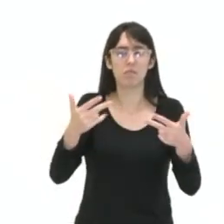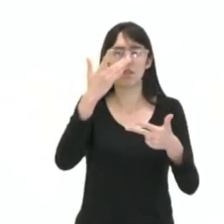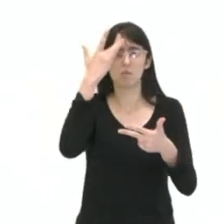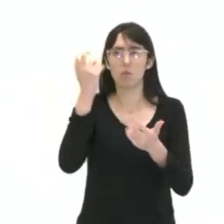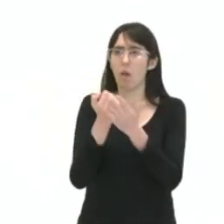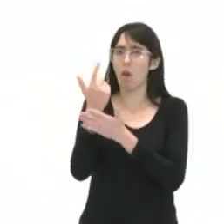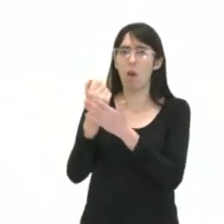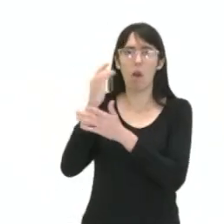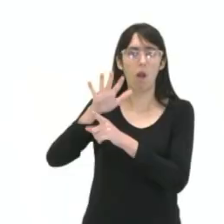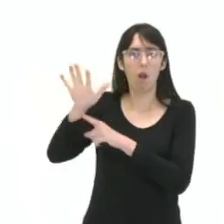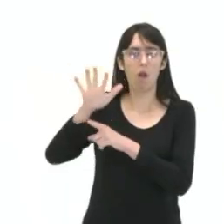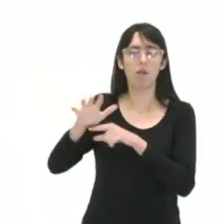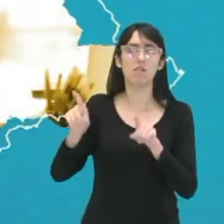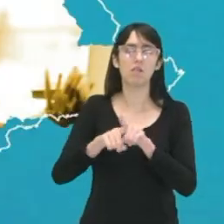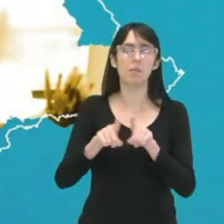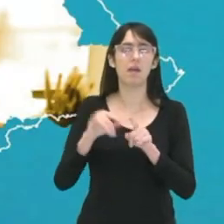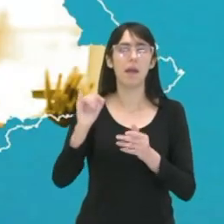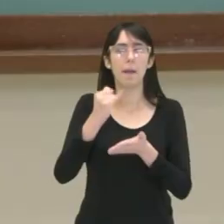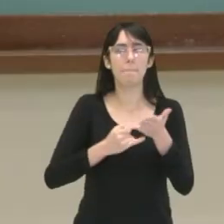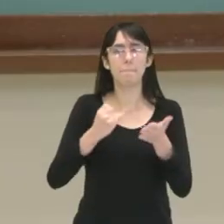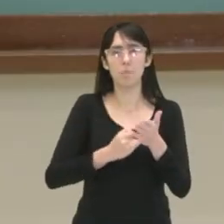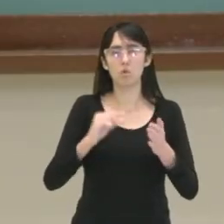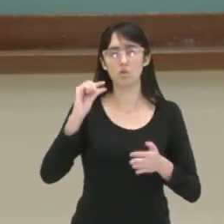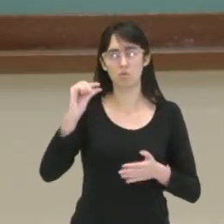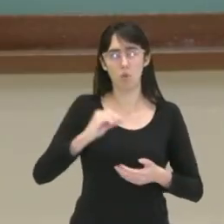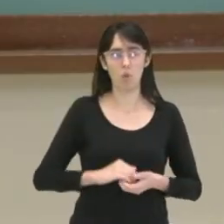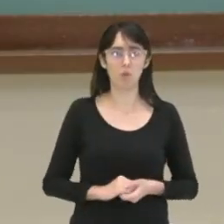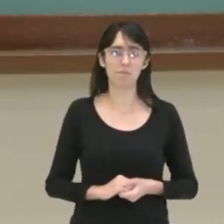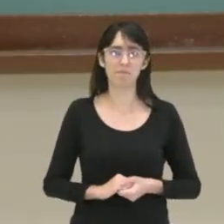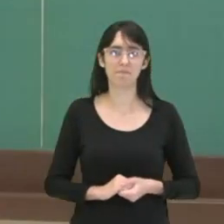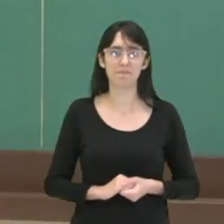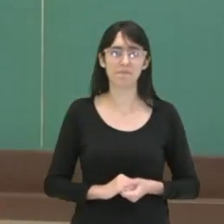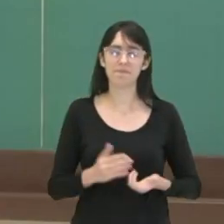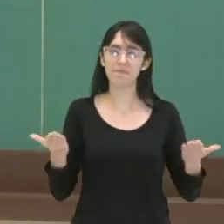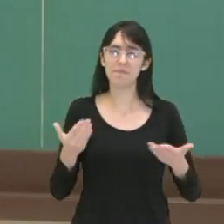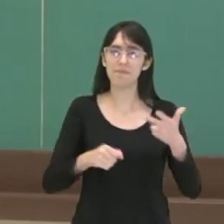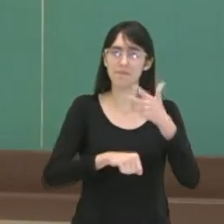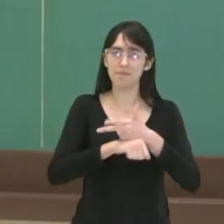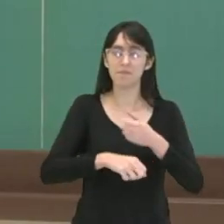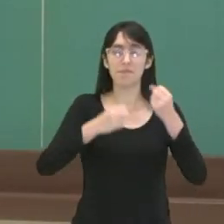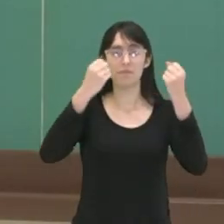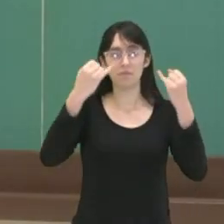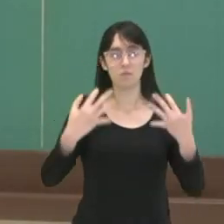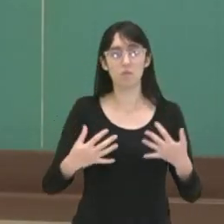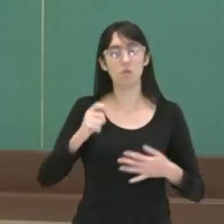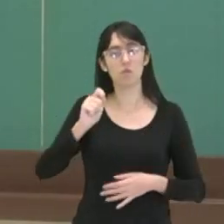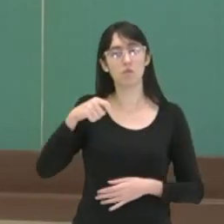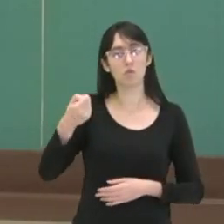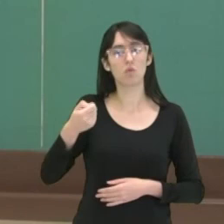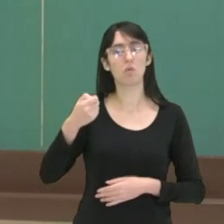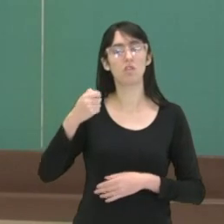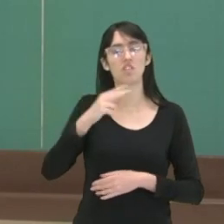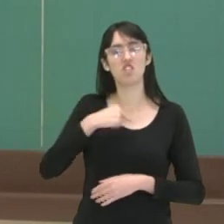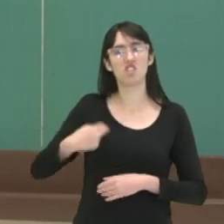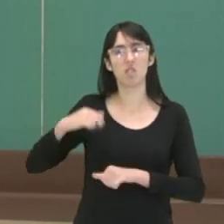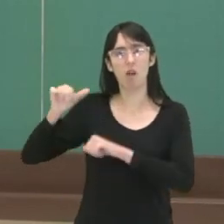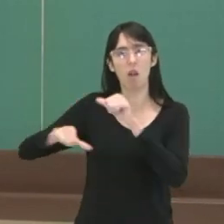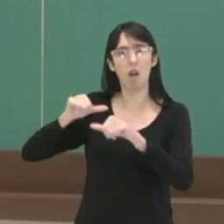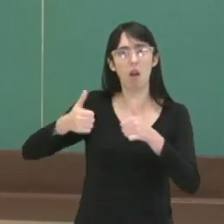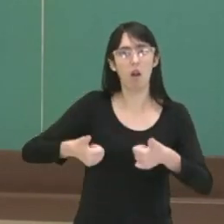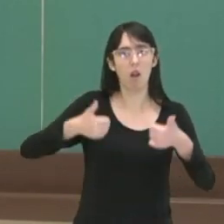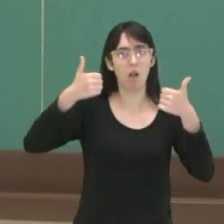e isenção de vários impostos. Nesse vídeo nós falamos sobre o processo de modernização da